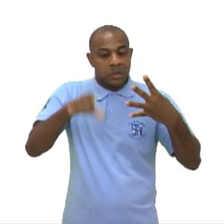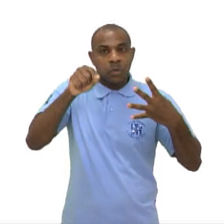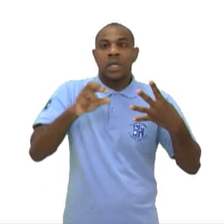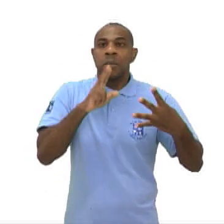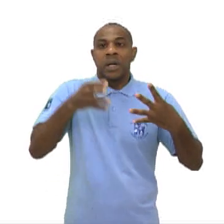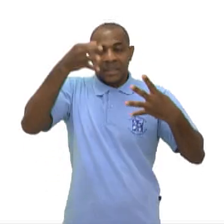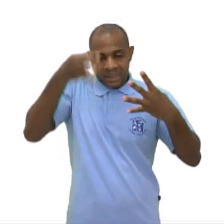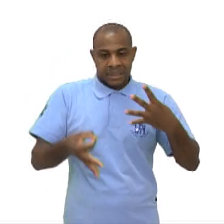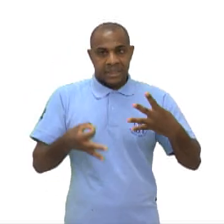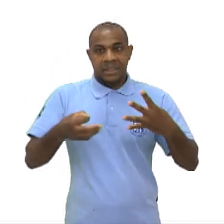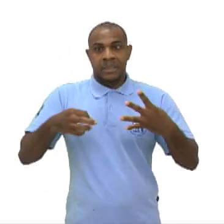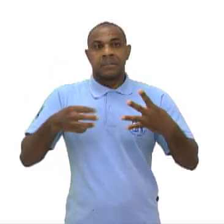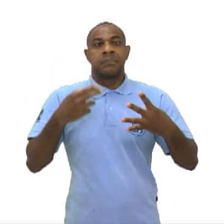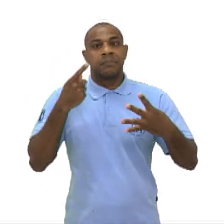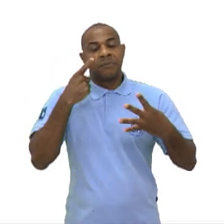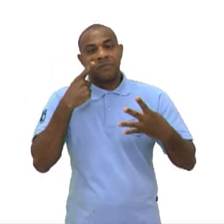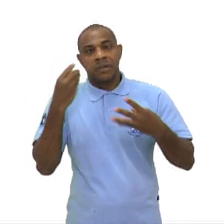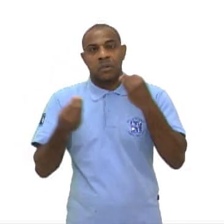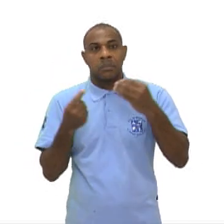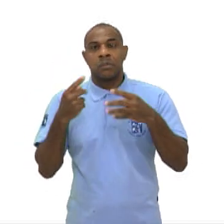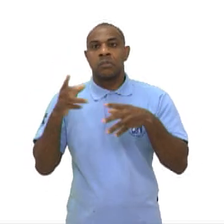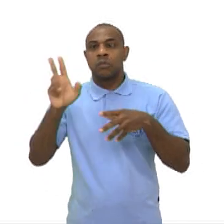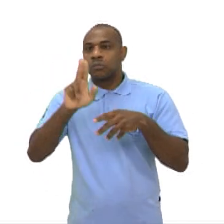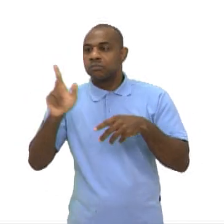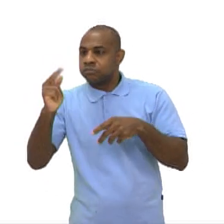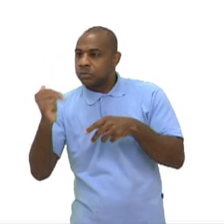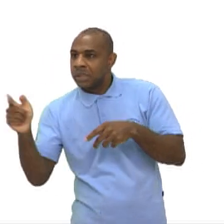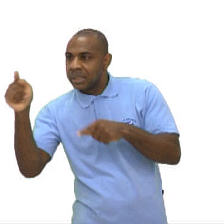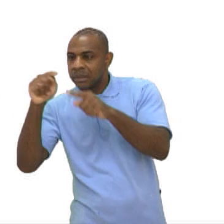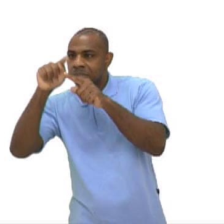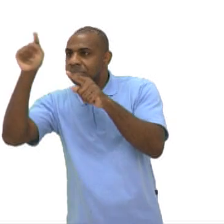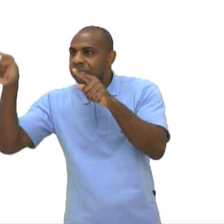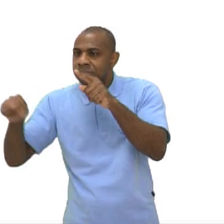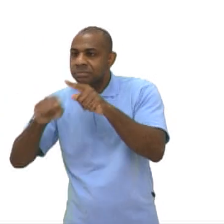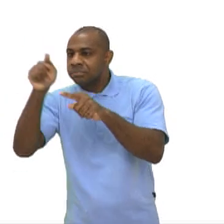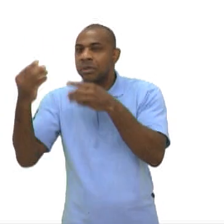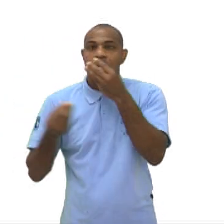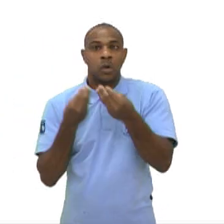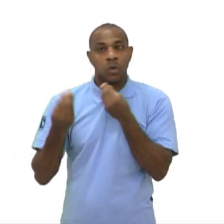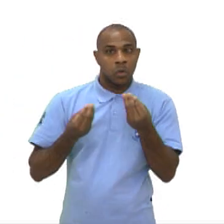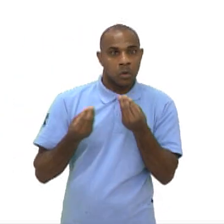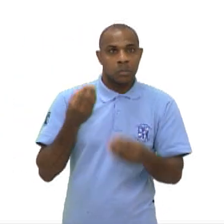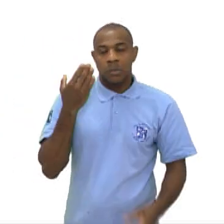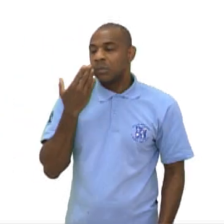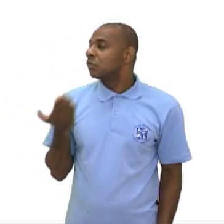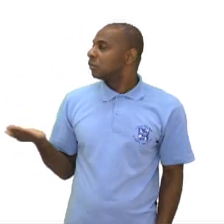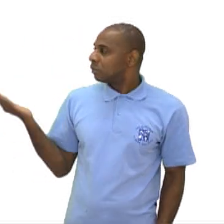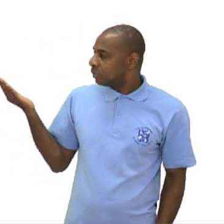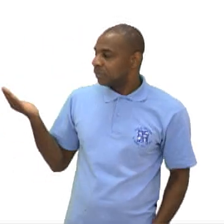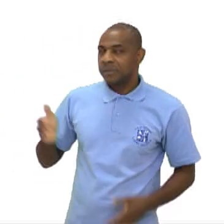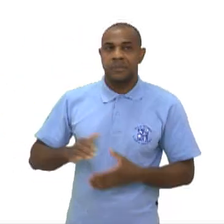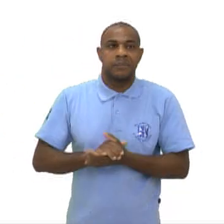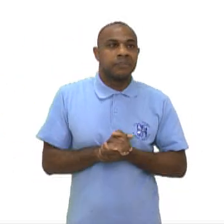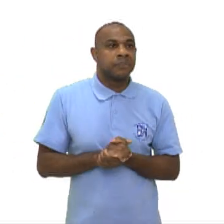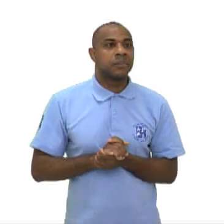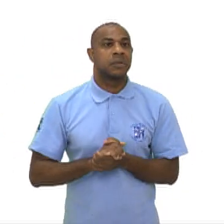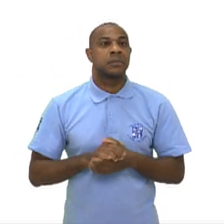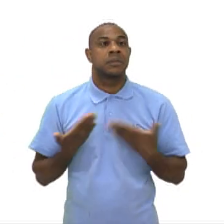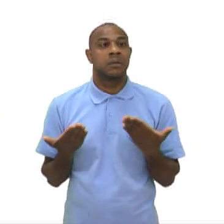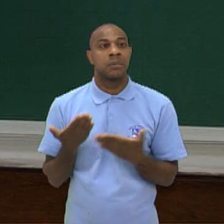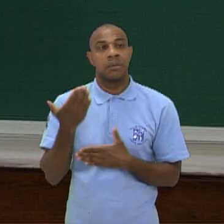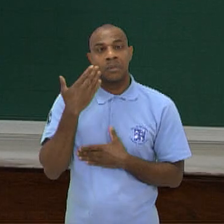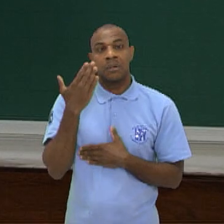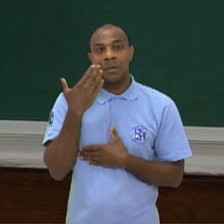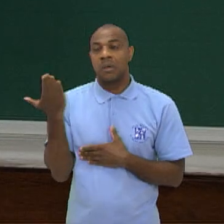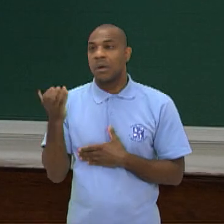bactérias heterótrofas, ou ainda, letra D, organismos produtores, ou letra E, micro-organismos decompositores. Então, olha o